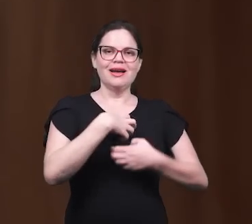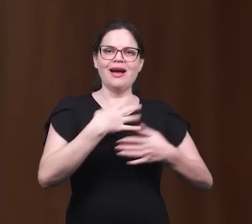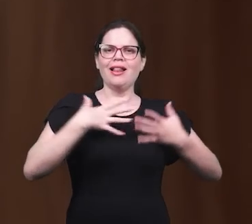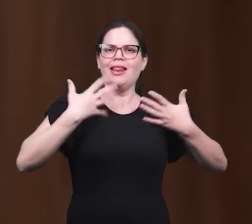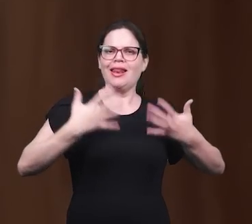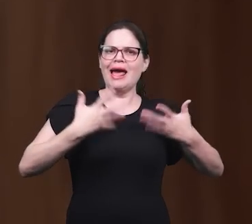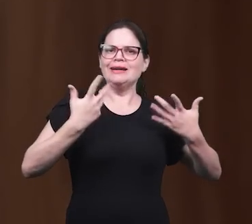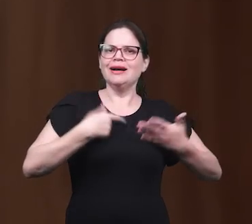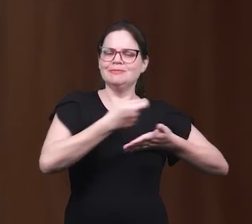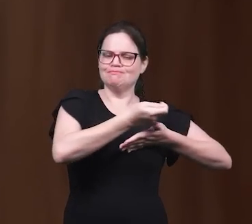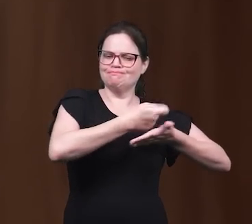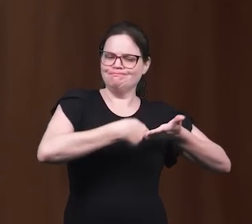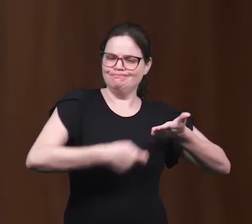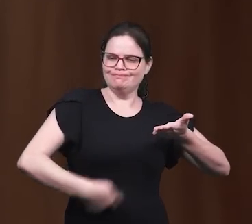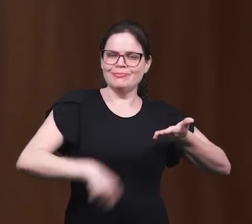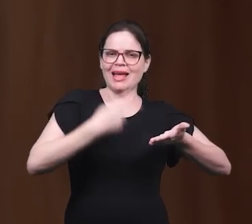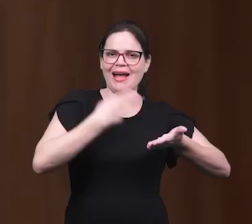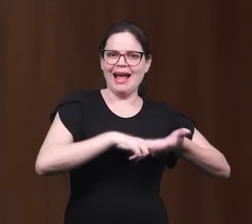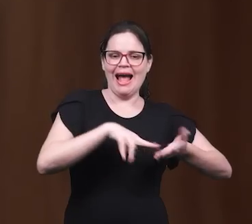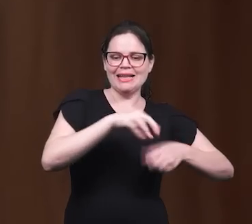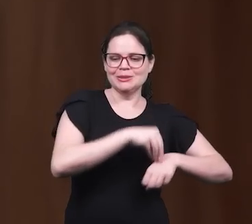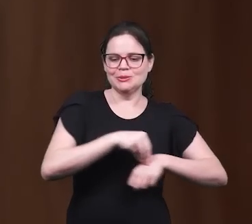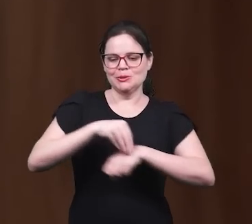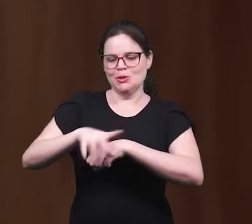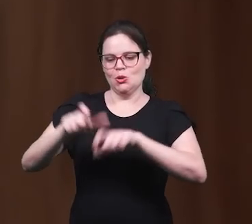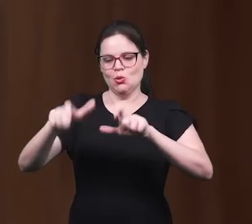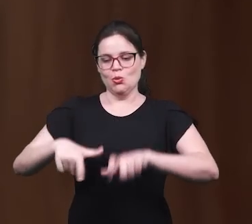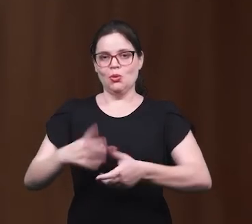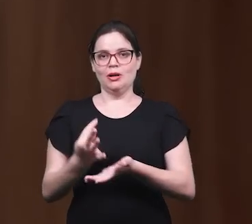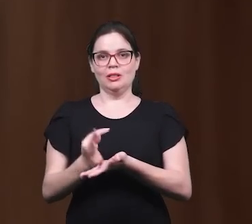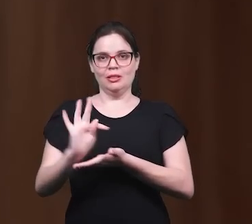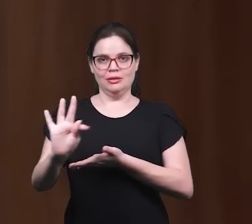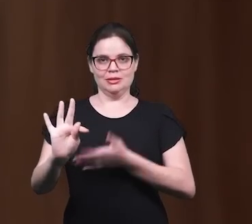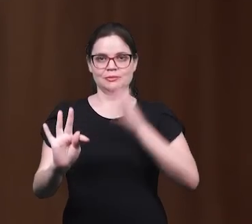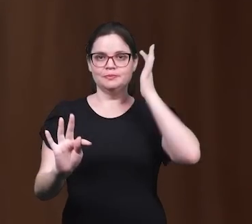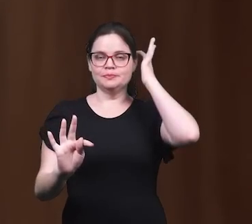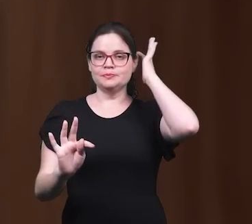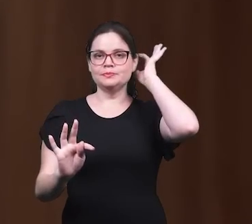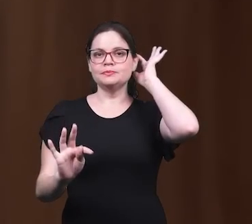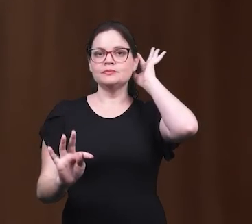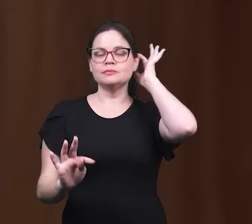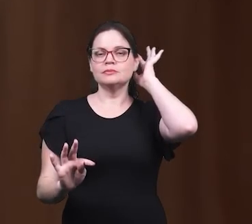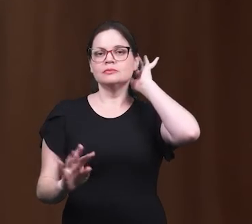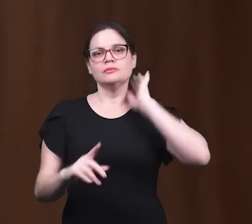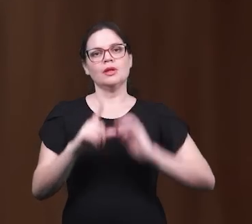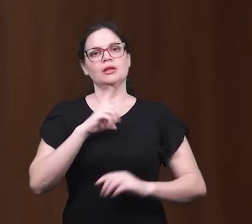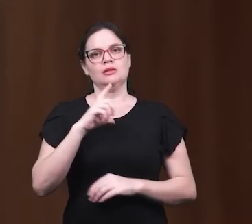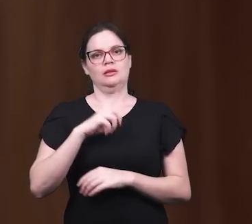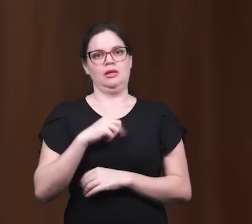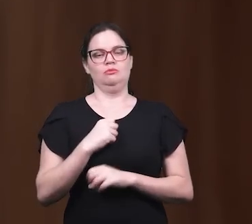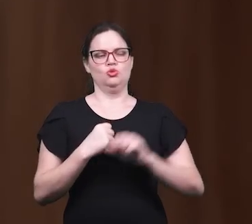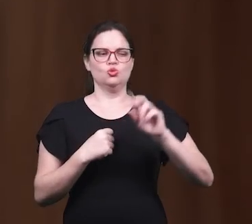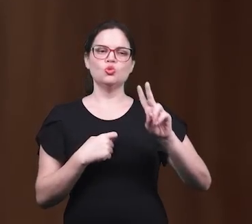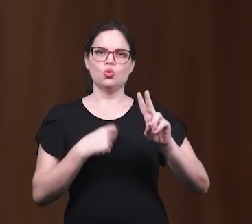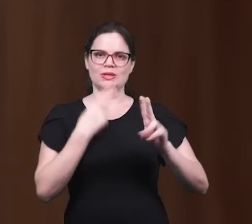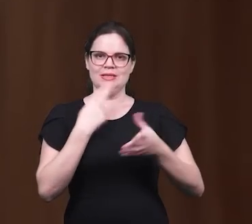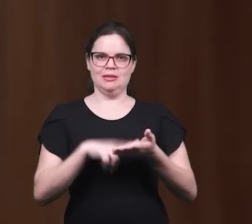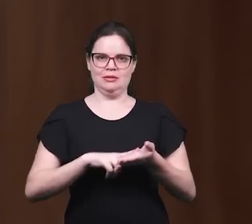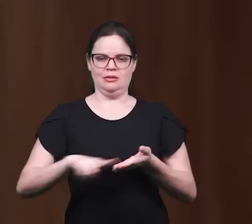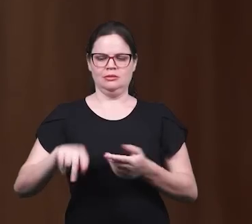Tessalonicenses. Então, nós temos 2 cartas. Na primeira carta, por volta do ano